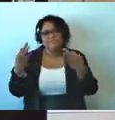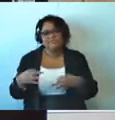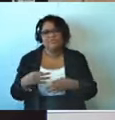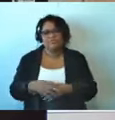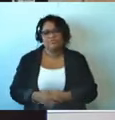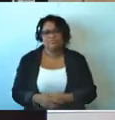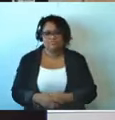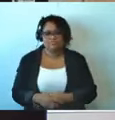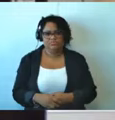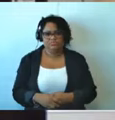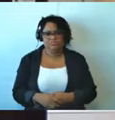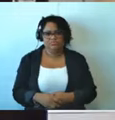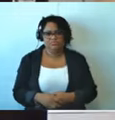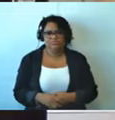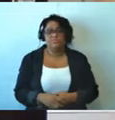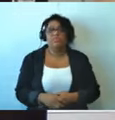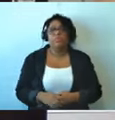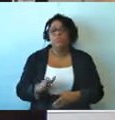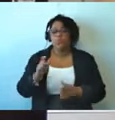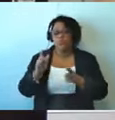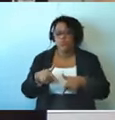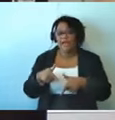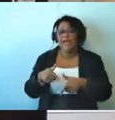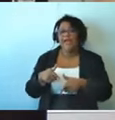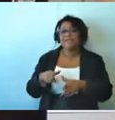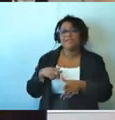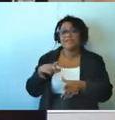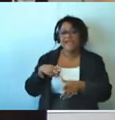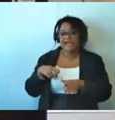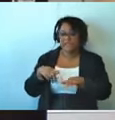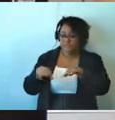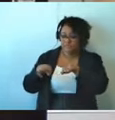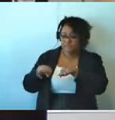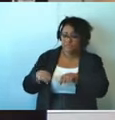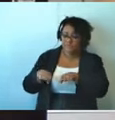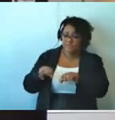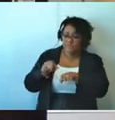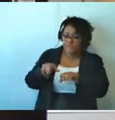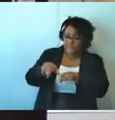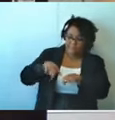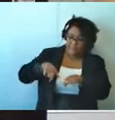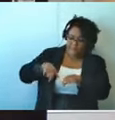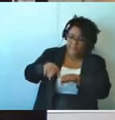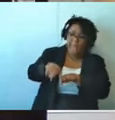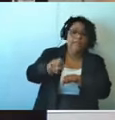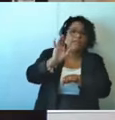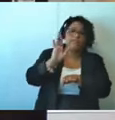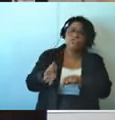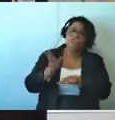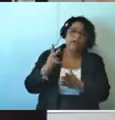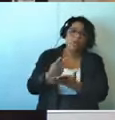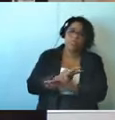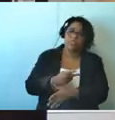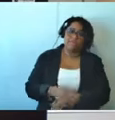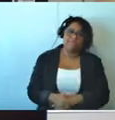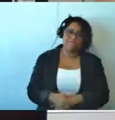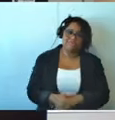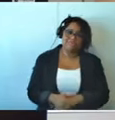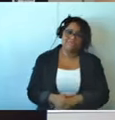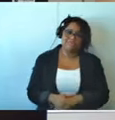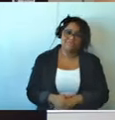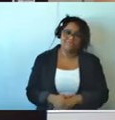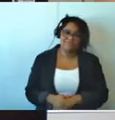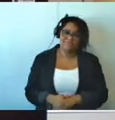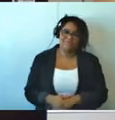corredor das motos já acontece. Eu acho que esse é o primeiro passo. É a gente não vir com essa sanha de, por exemplo, dar bomba num projeto